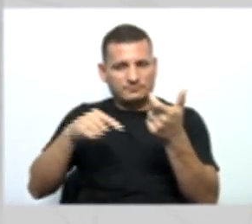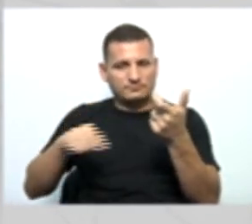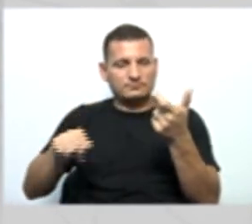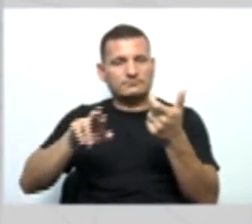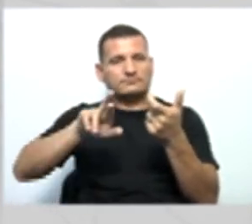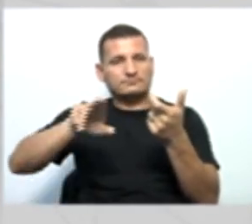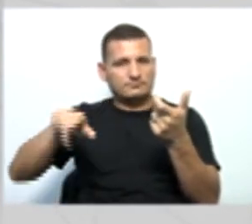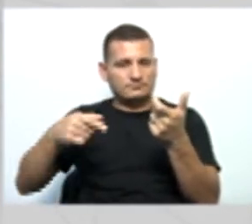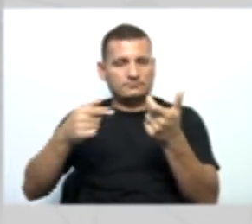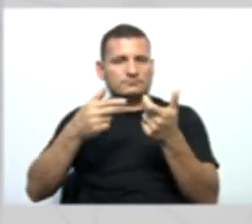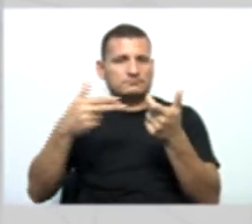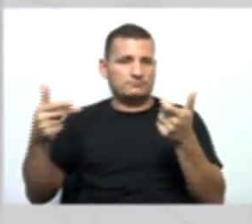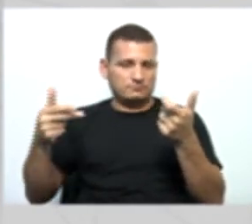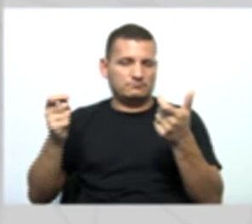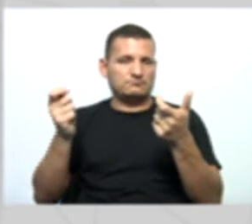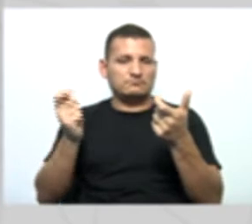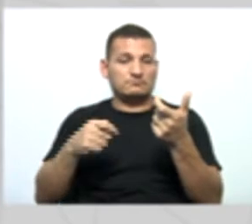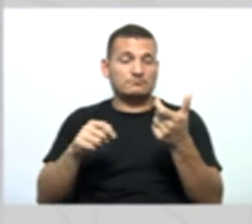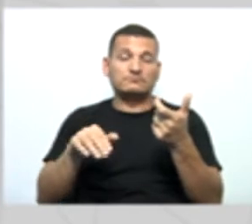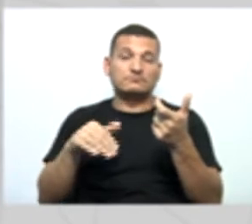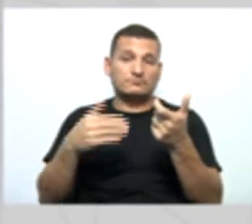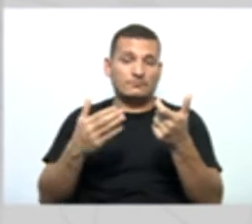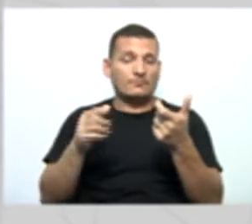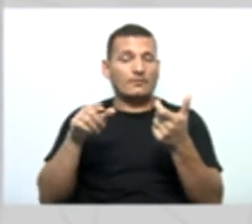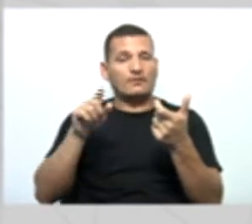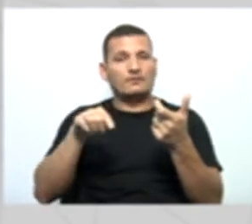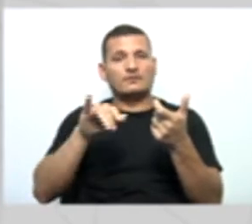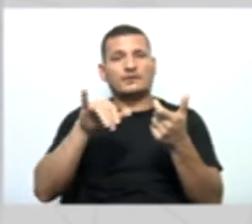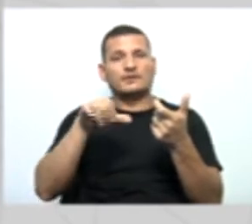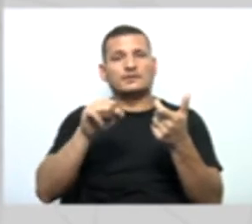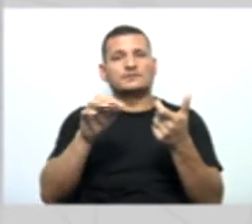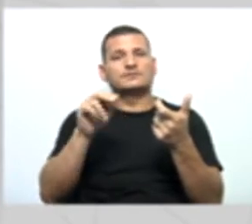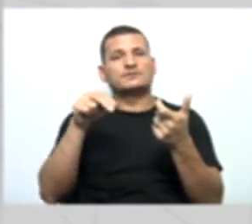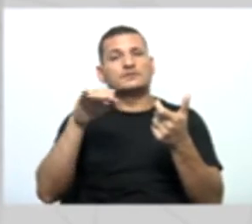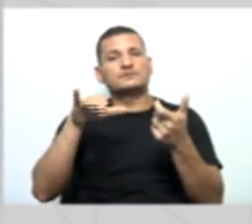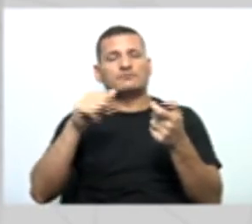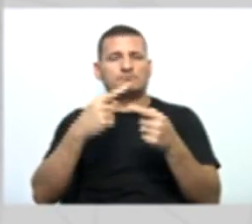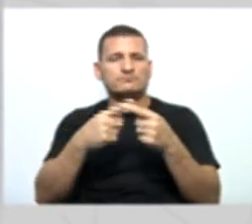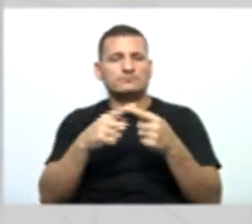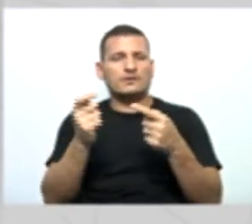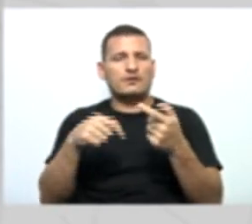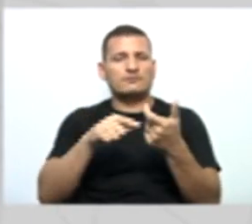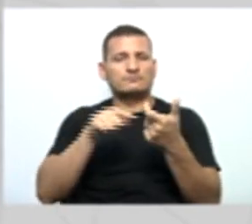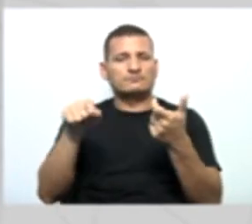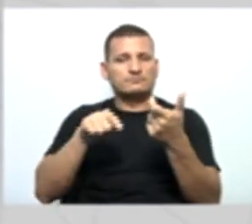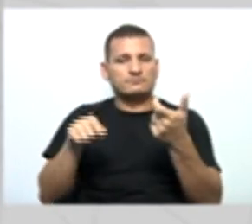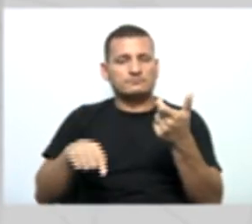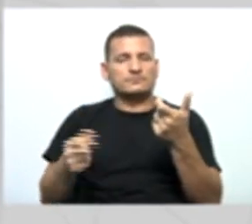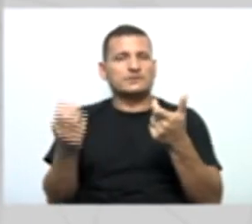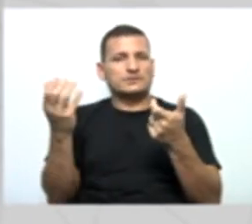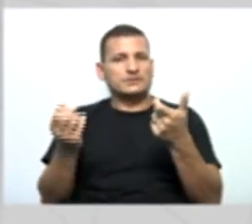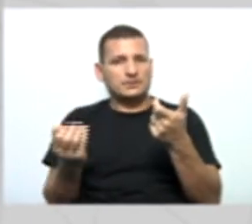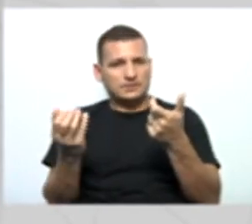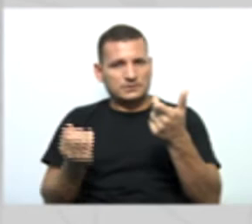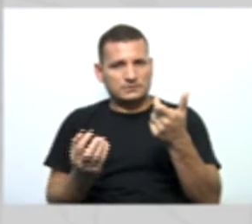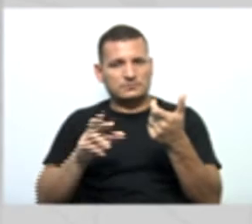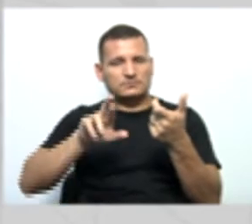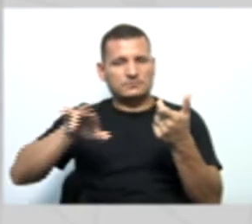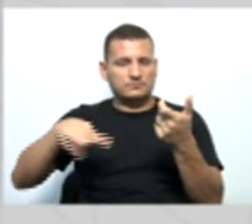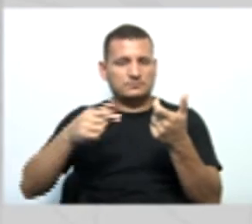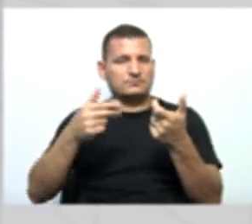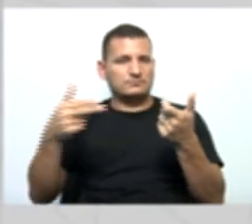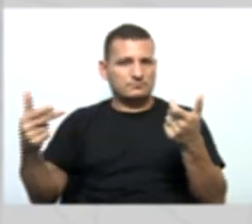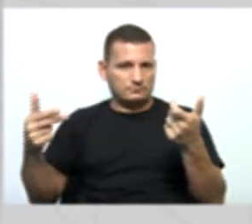conjunto de objetos. Então, ele é uma instância de uma classe justamente por causa disso, porque ele é criado a partir de uma